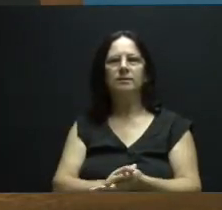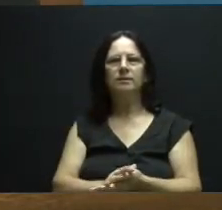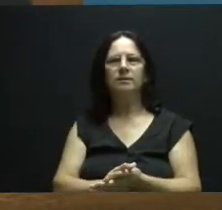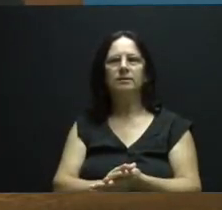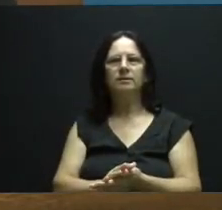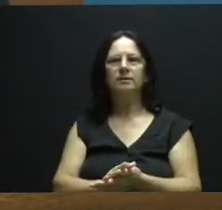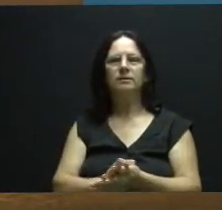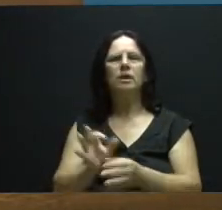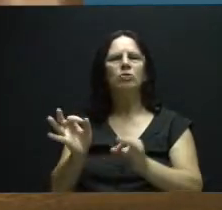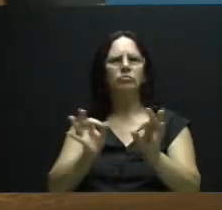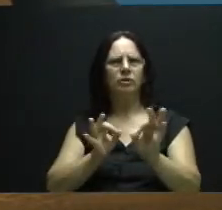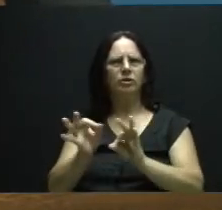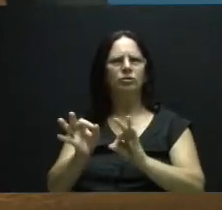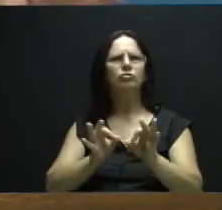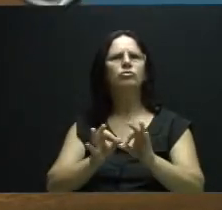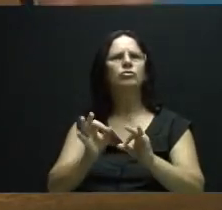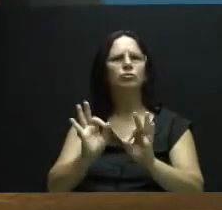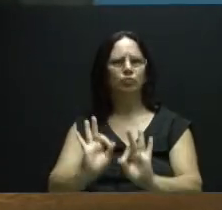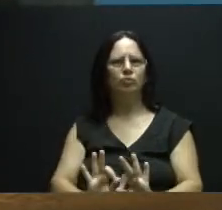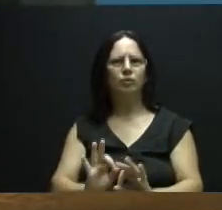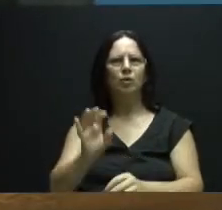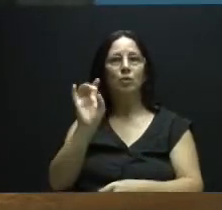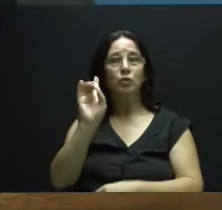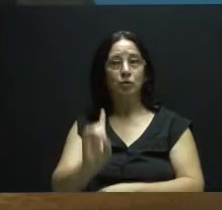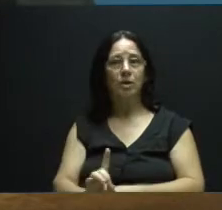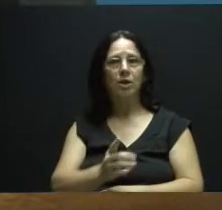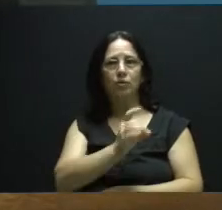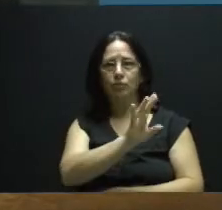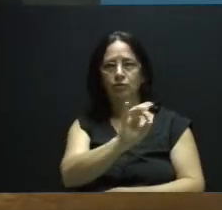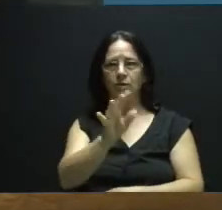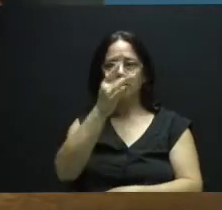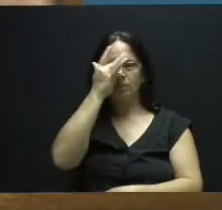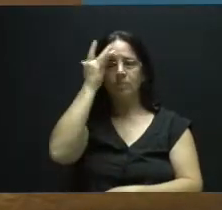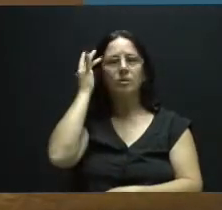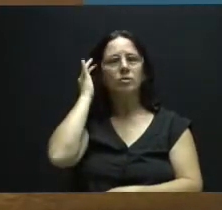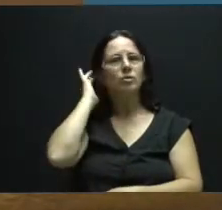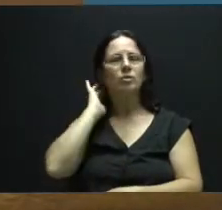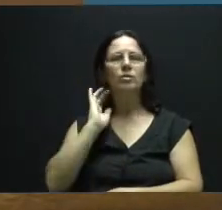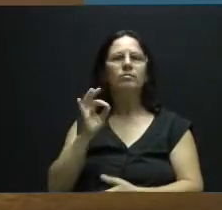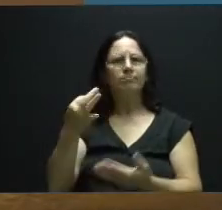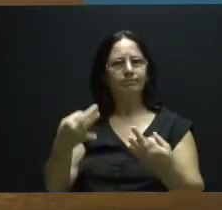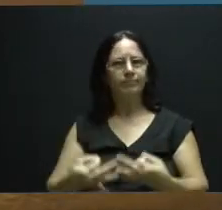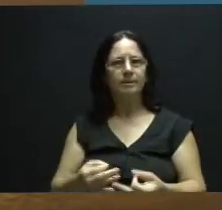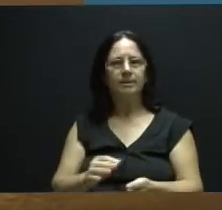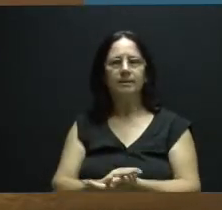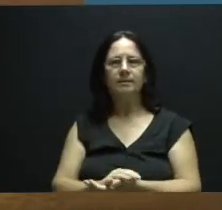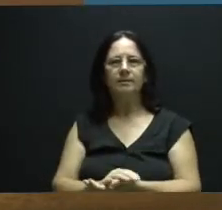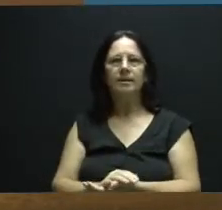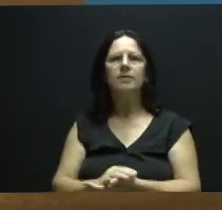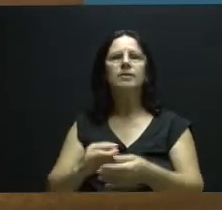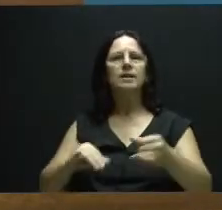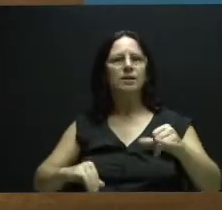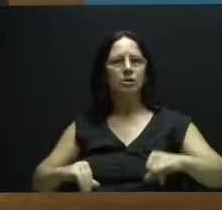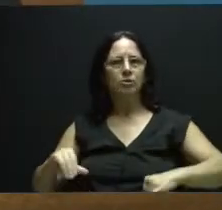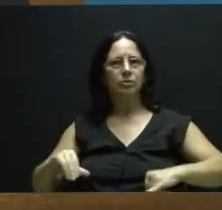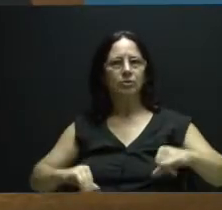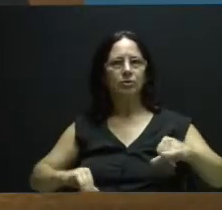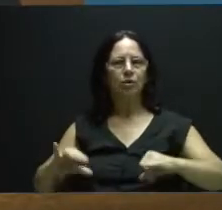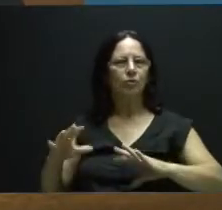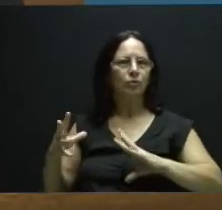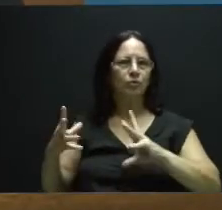aquilo que é direito de vocês somente isso e deixar claro até porque é quem paga com tudo isso são aqueles que